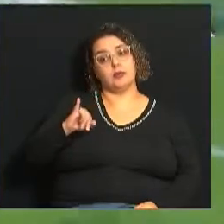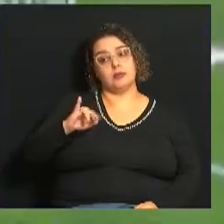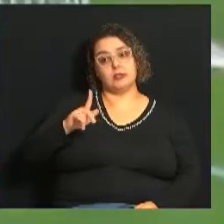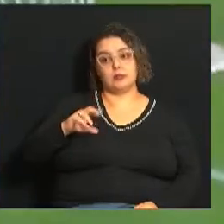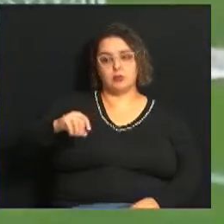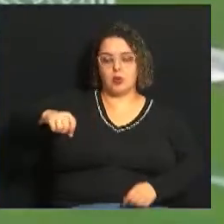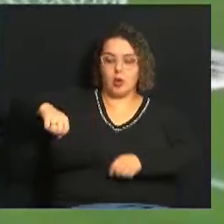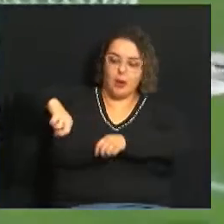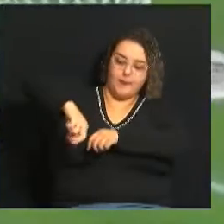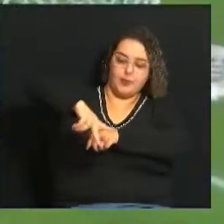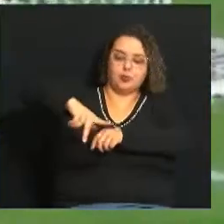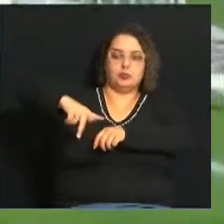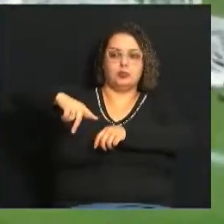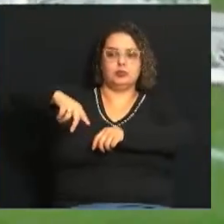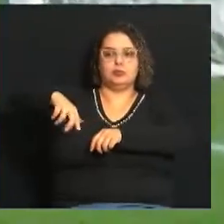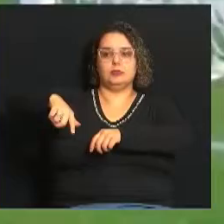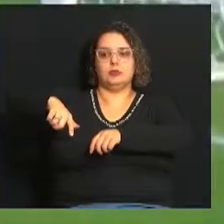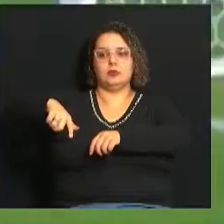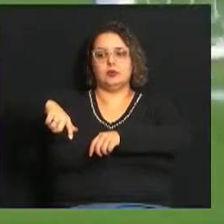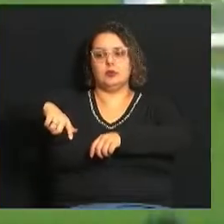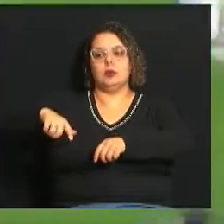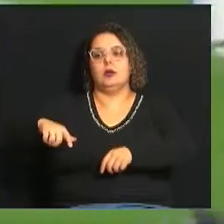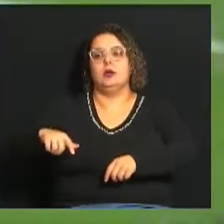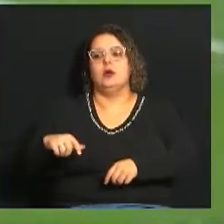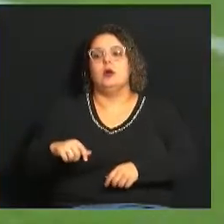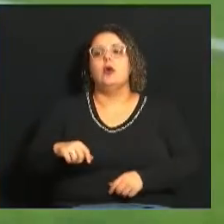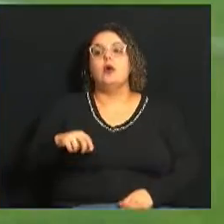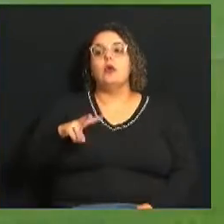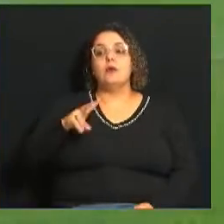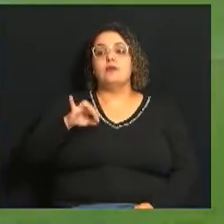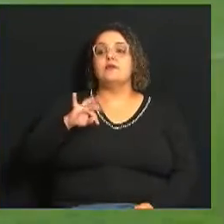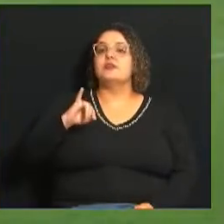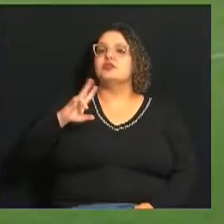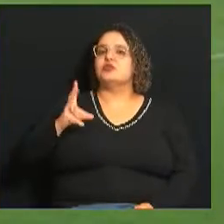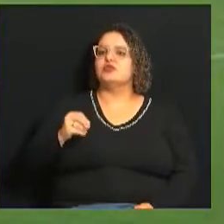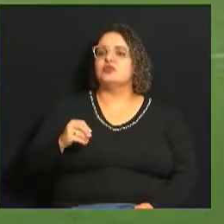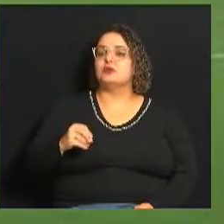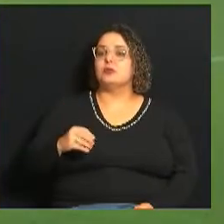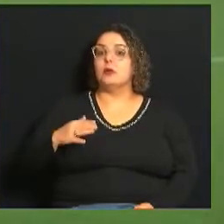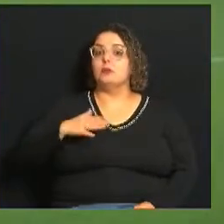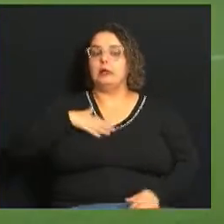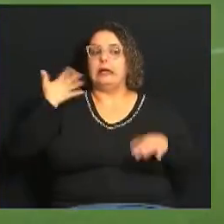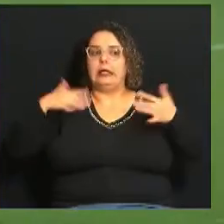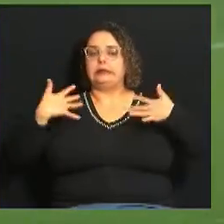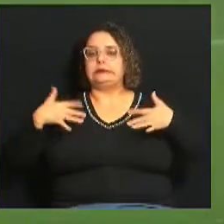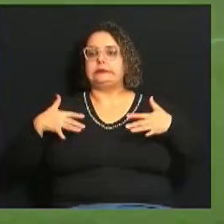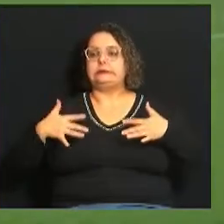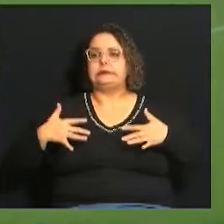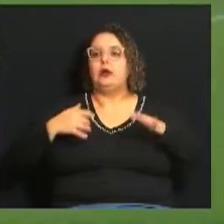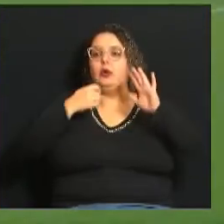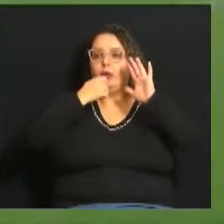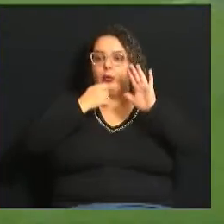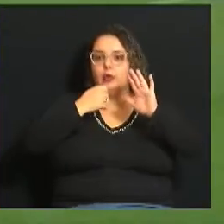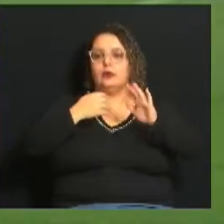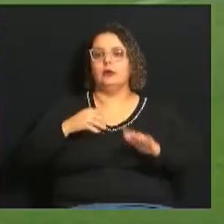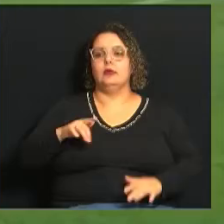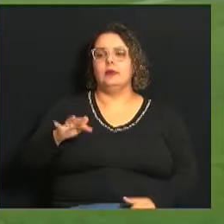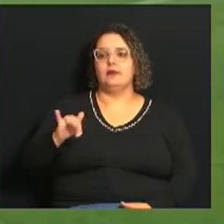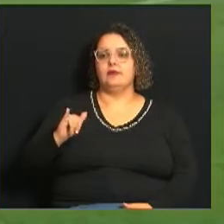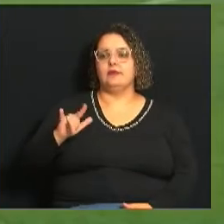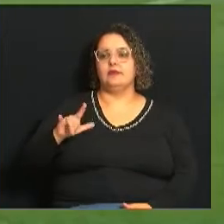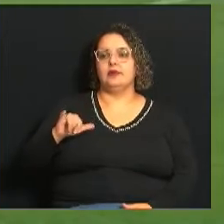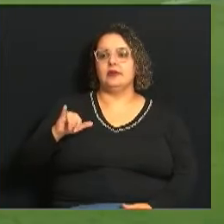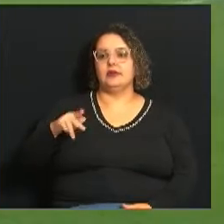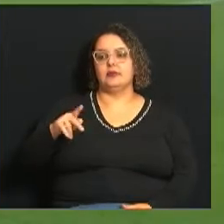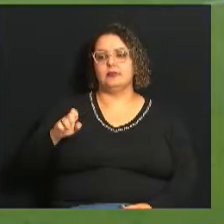cima da linha. O meia Vitinho saiu do banco de reservas e assustou nessa falta que Felipe Garcia foi buscar